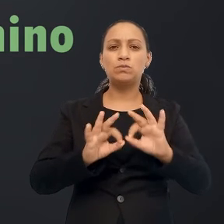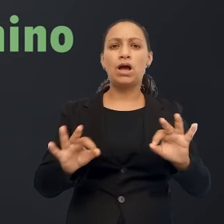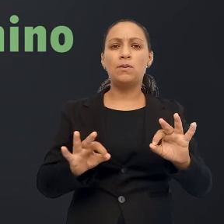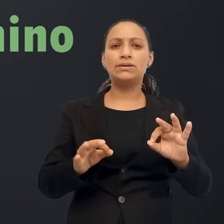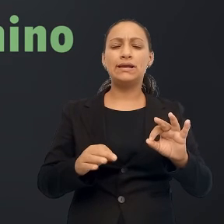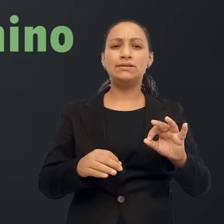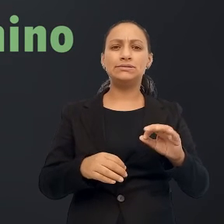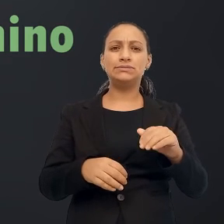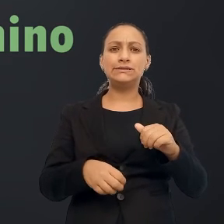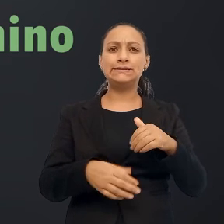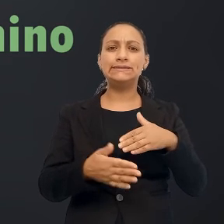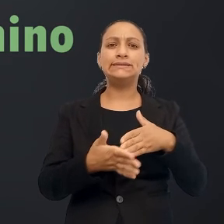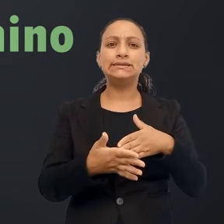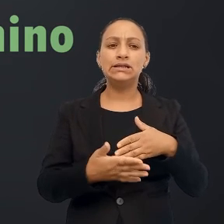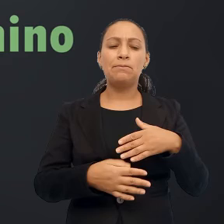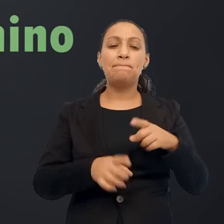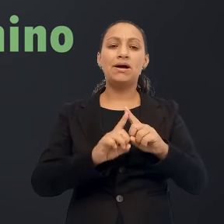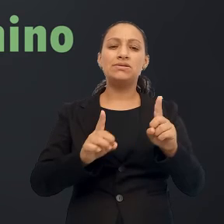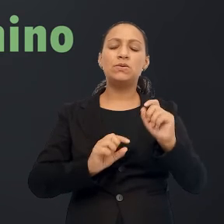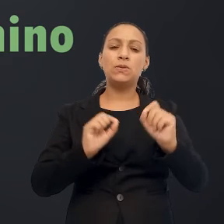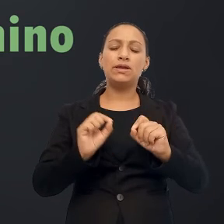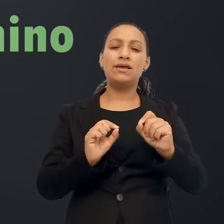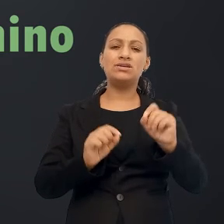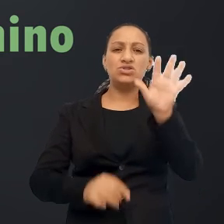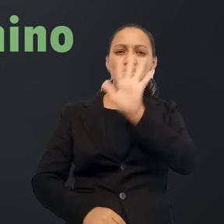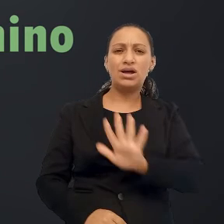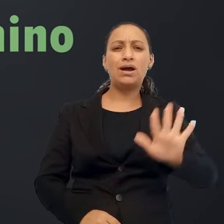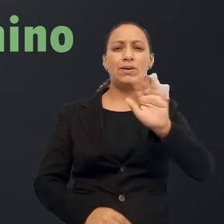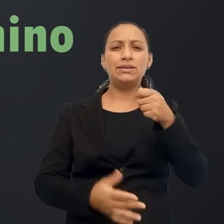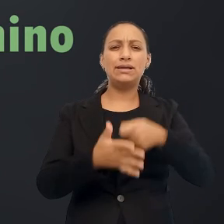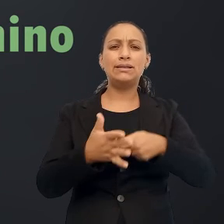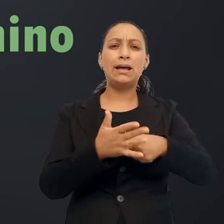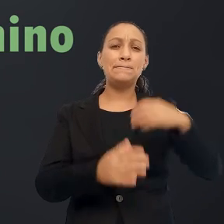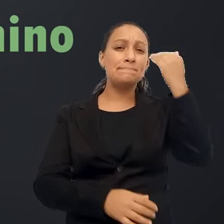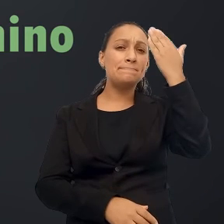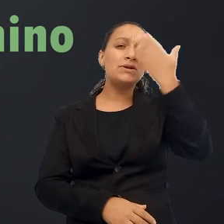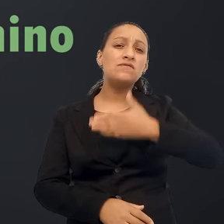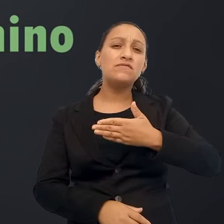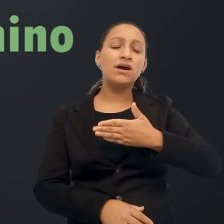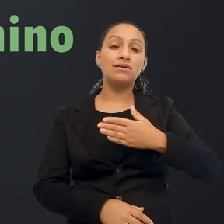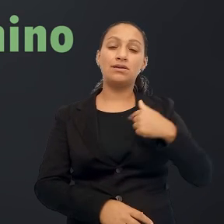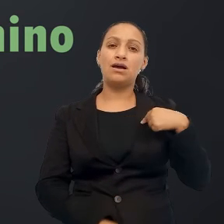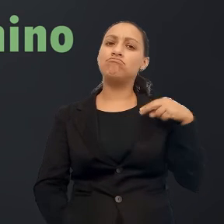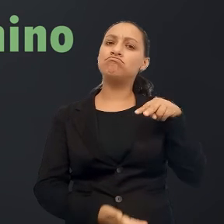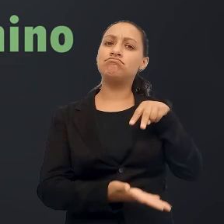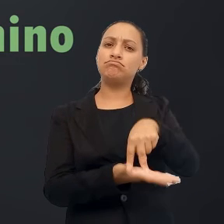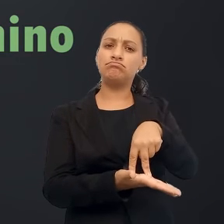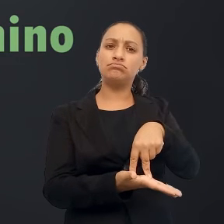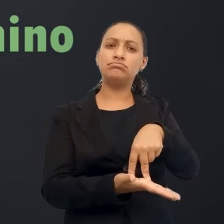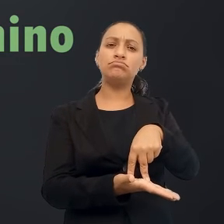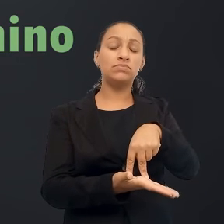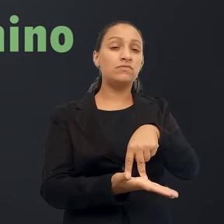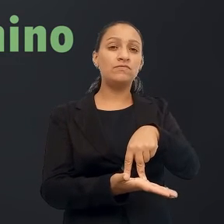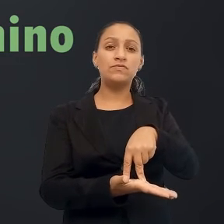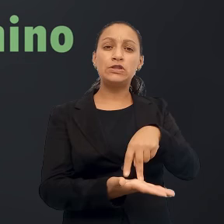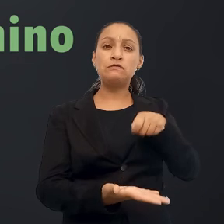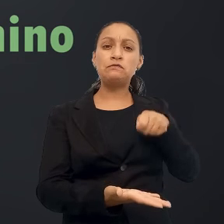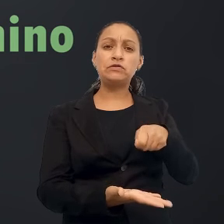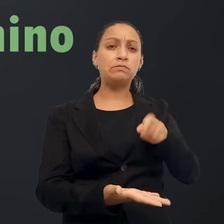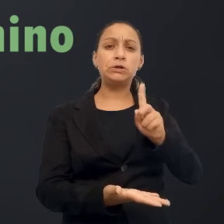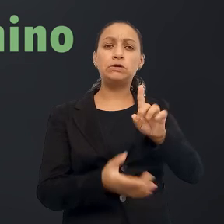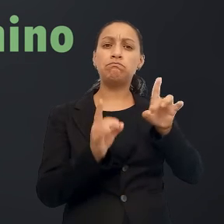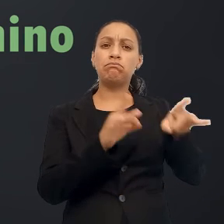a tendência da gente, em geral, é tentar provar que a gente tá ali, né, firme, que a gente não vai desistir.